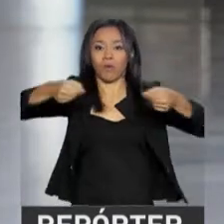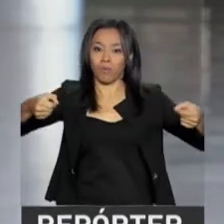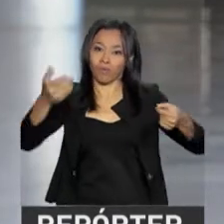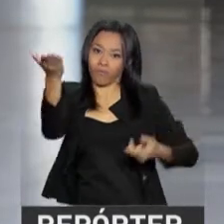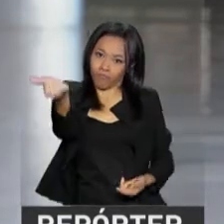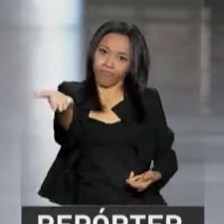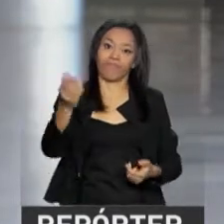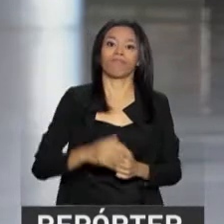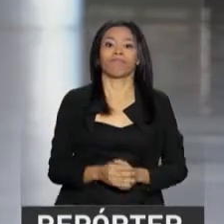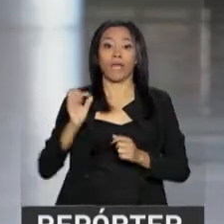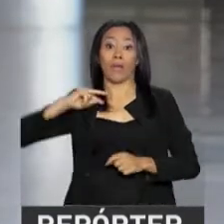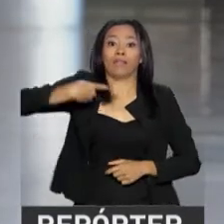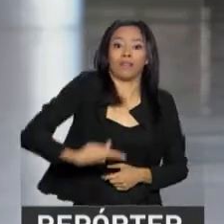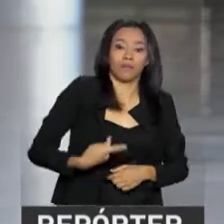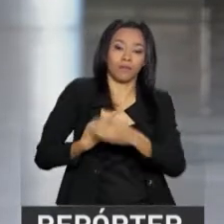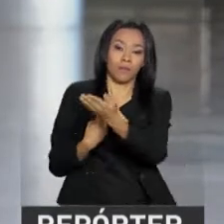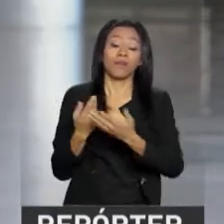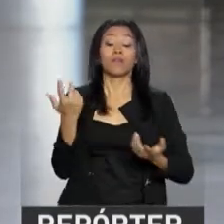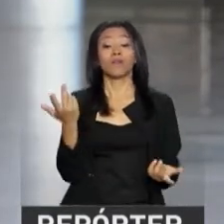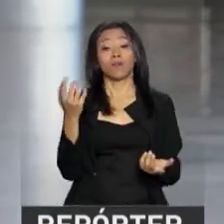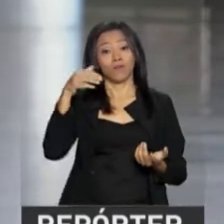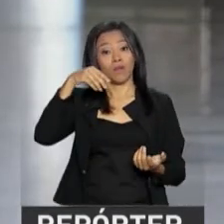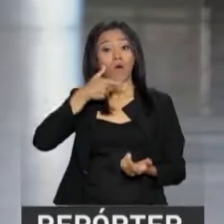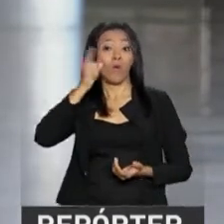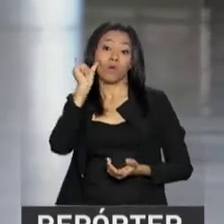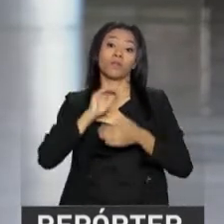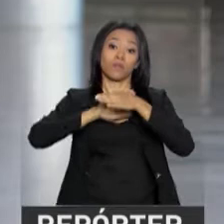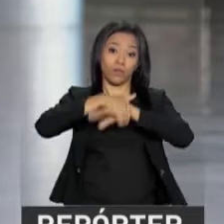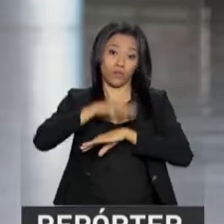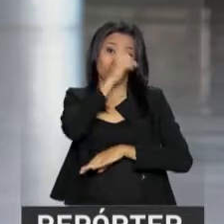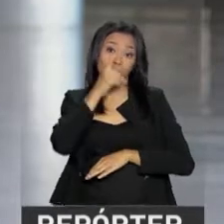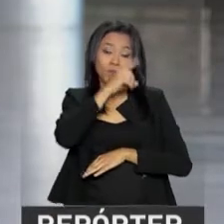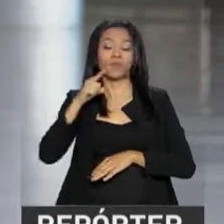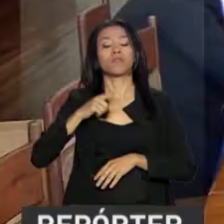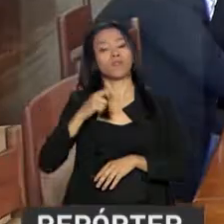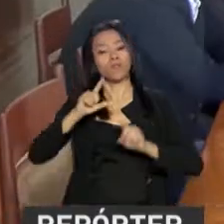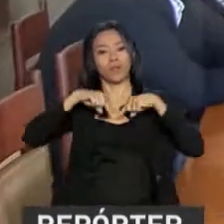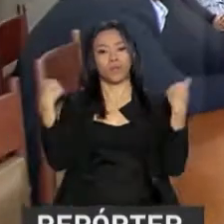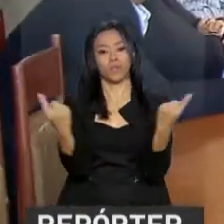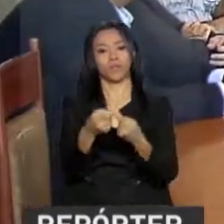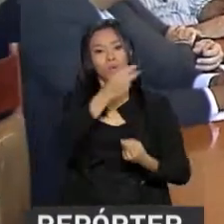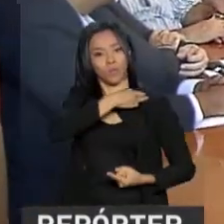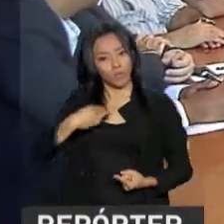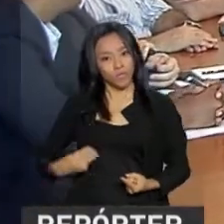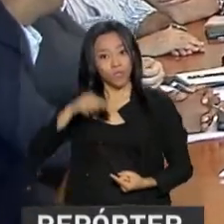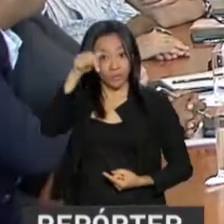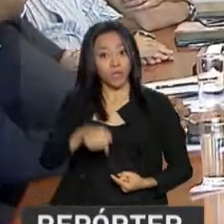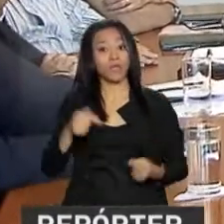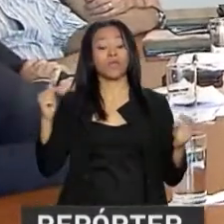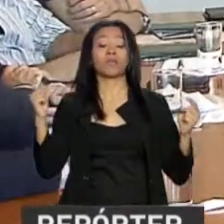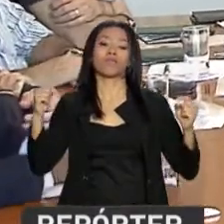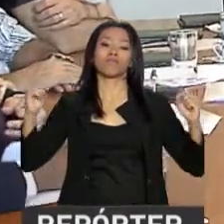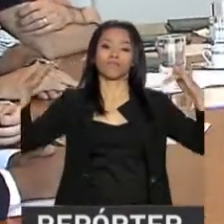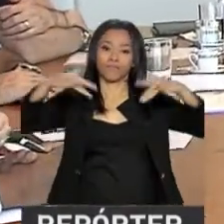bom e na noite deste domingo o presidente michel temer se reuniu com ministros no palácio da alvorada em brasília para tratar